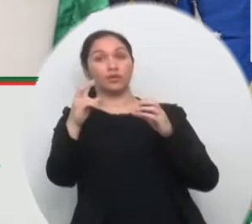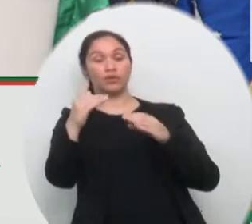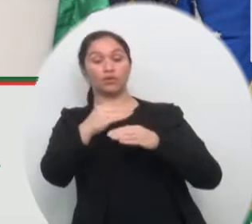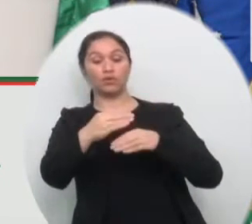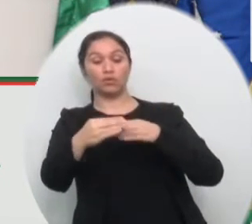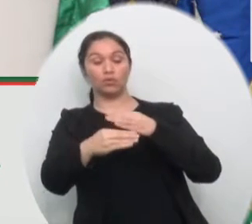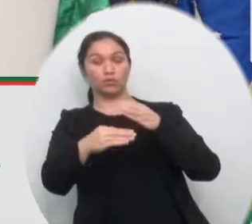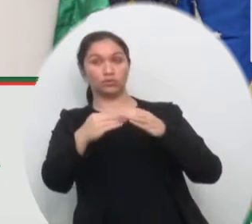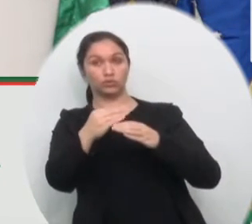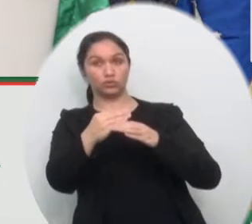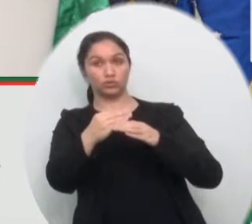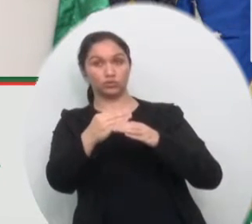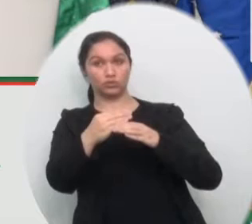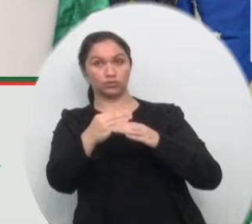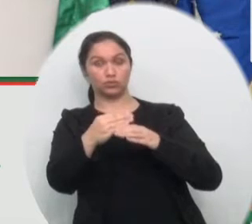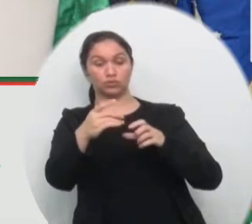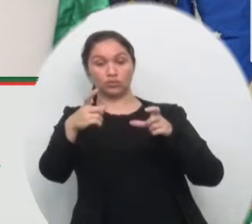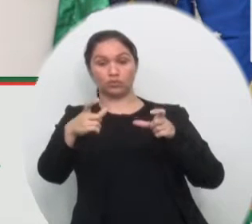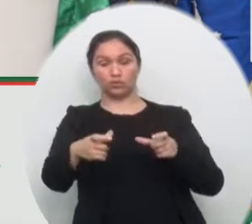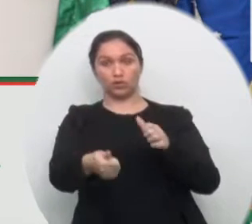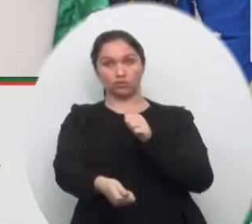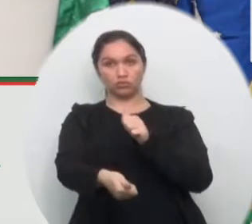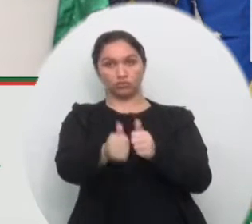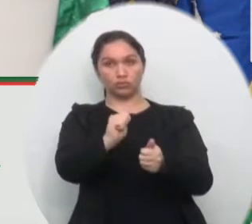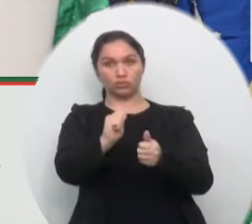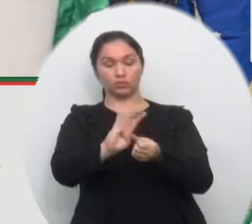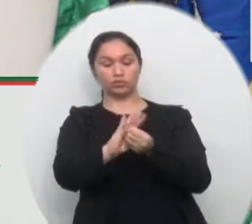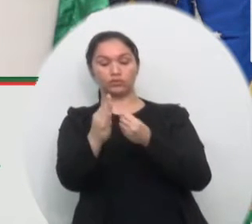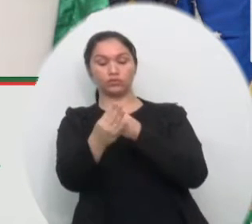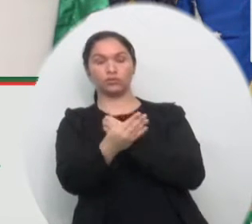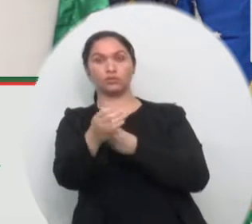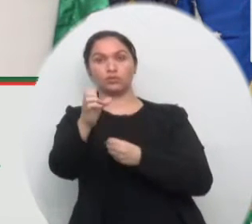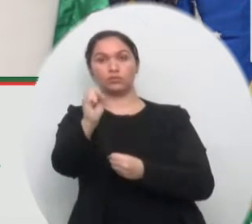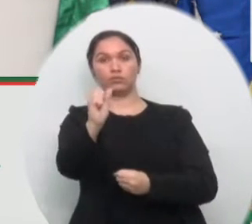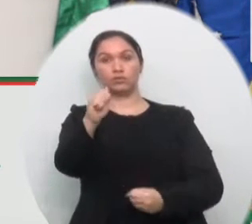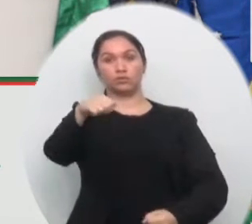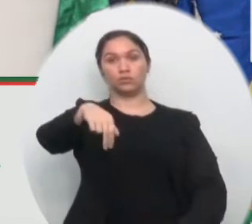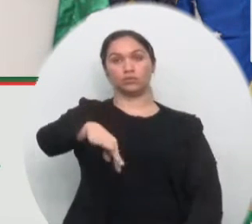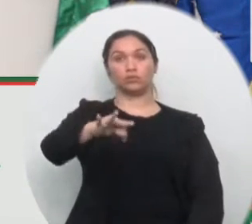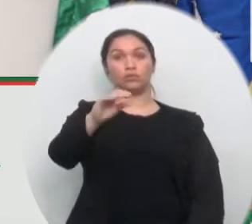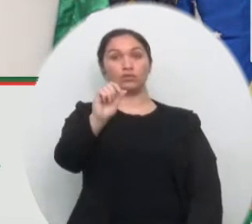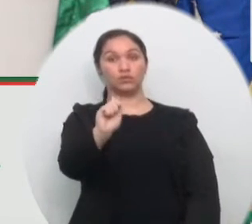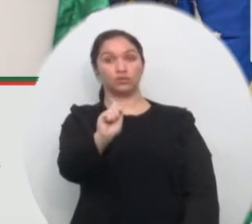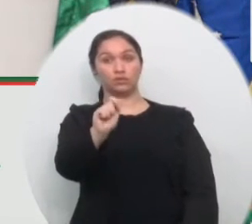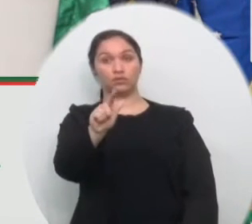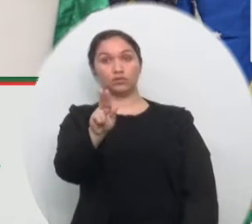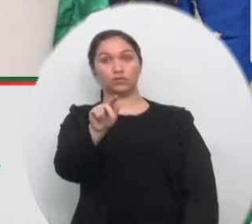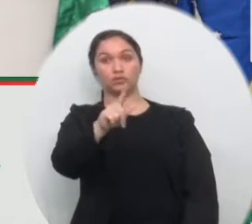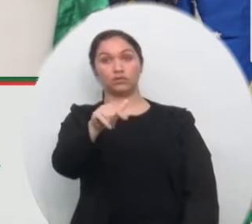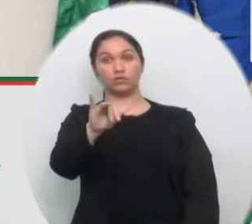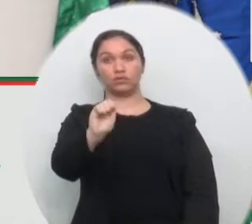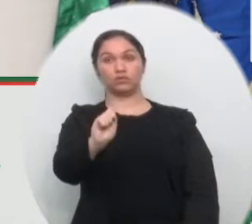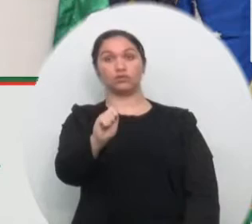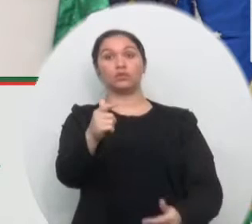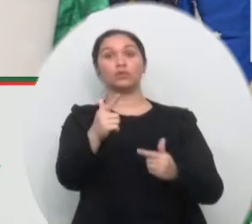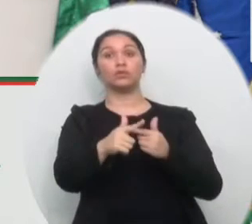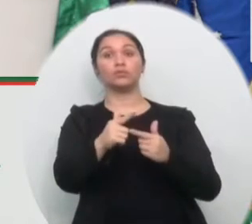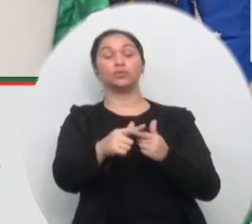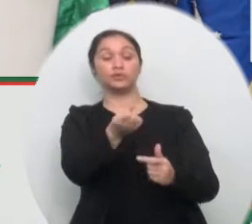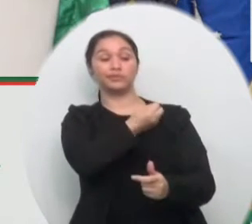Luzia, haja vista que a lei anterior apresentou erro material na identificação do número de matrícula